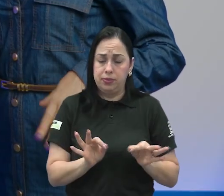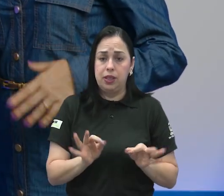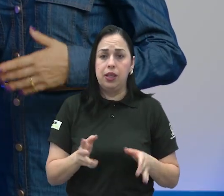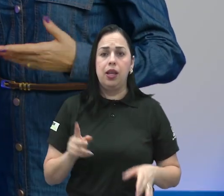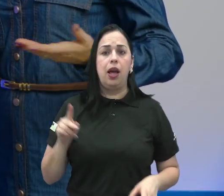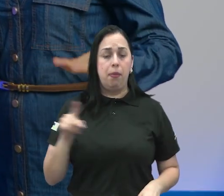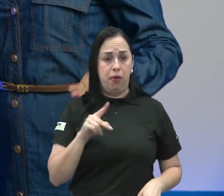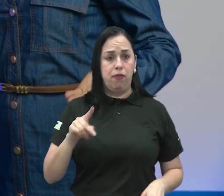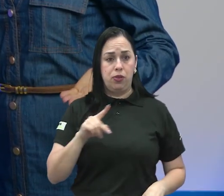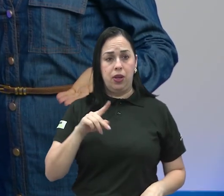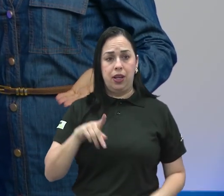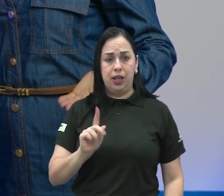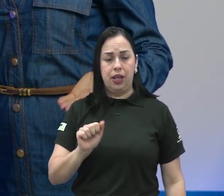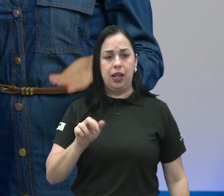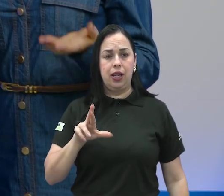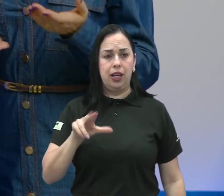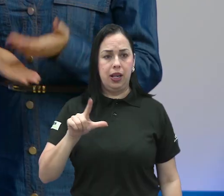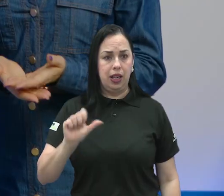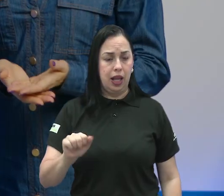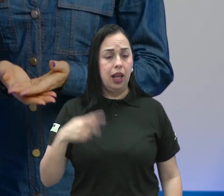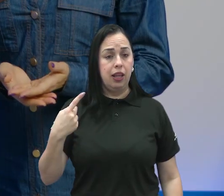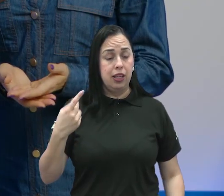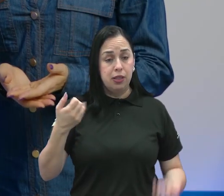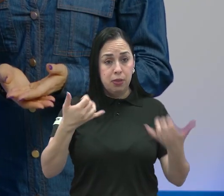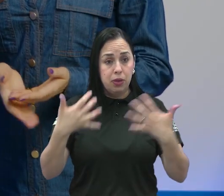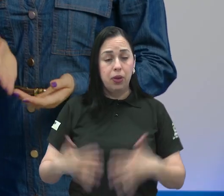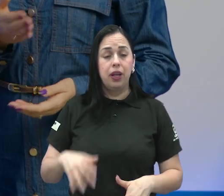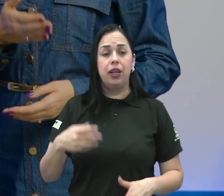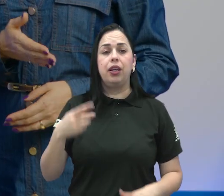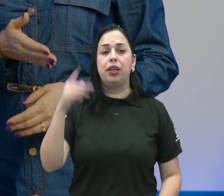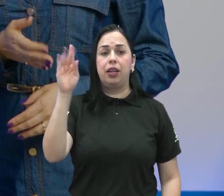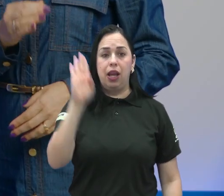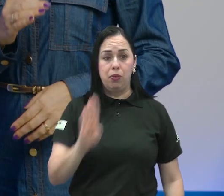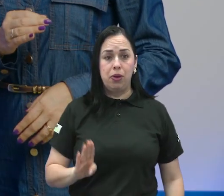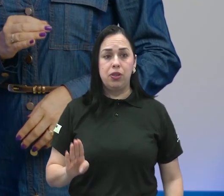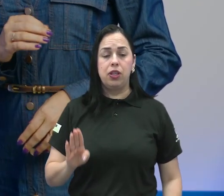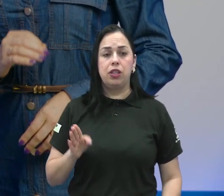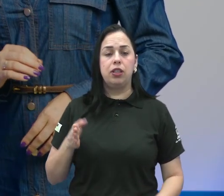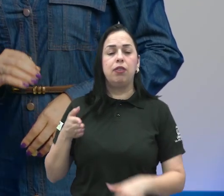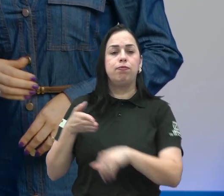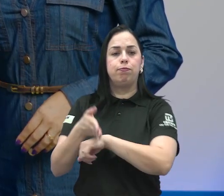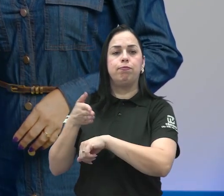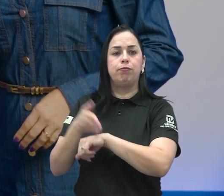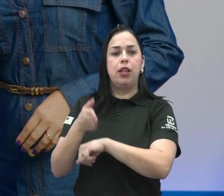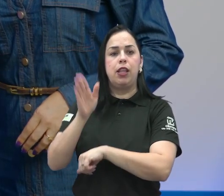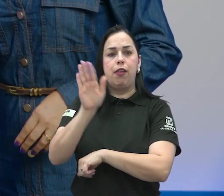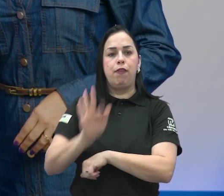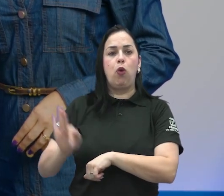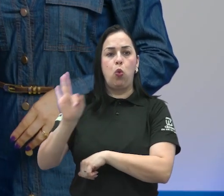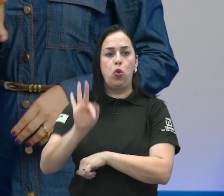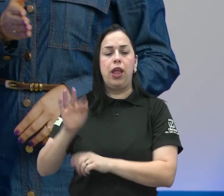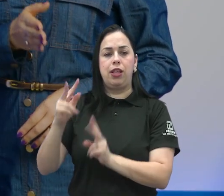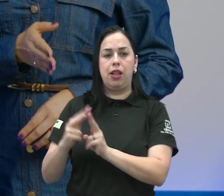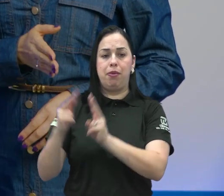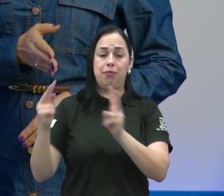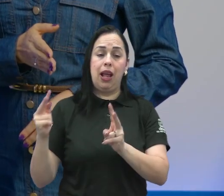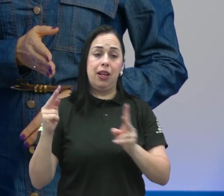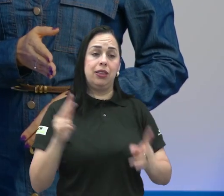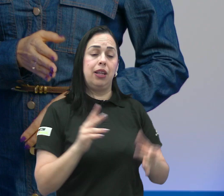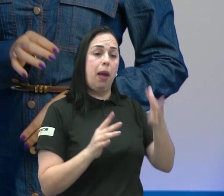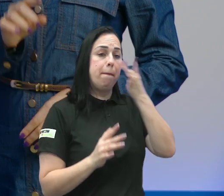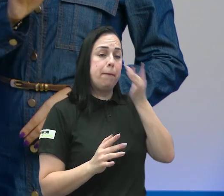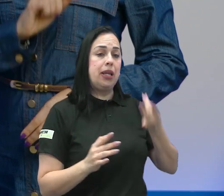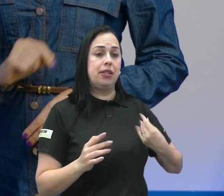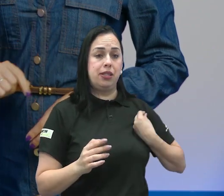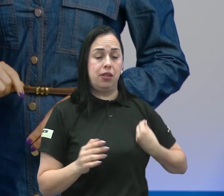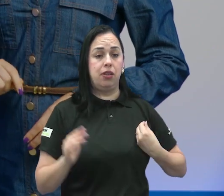Paulo? Como a professora Carla disse, o Brasil atualmente tem mais alunos em cursos de graduação à distância do que em cursos